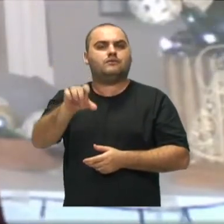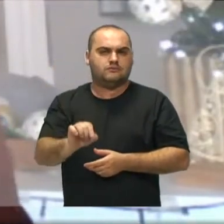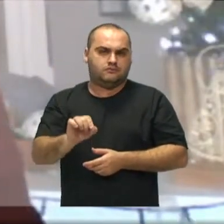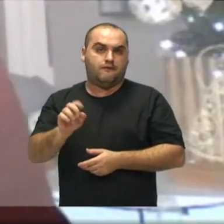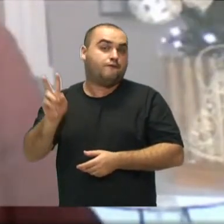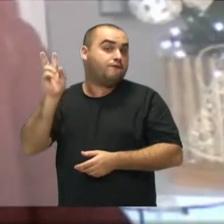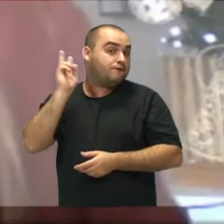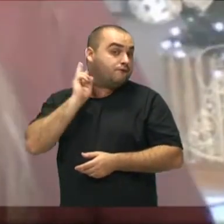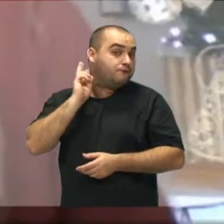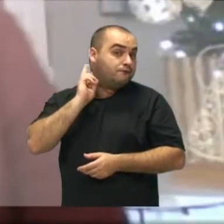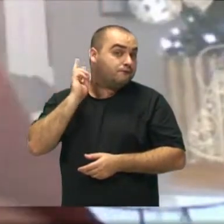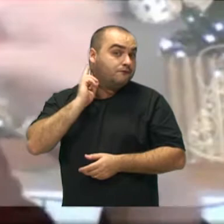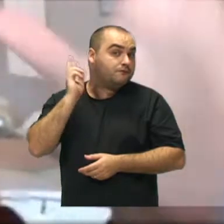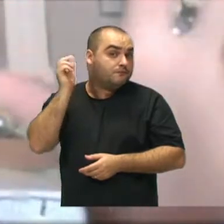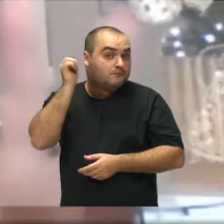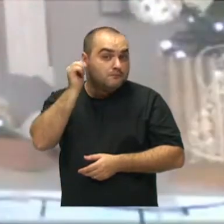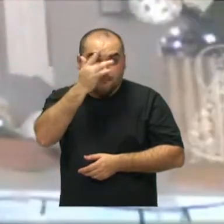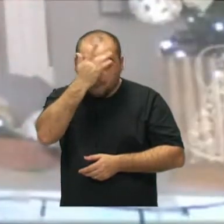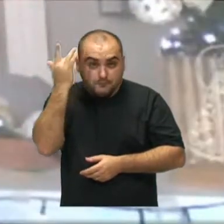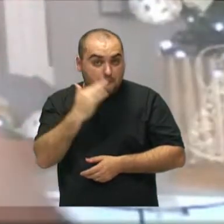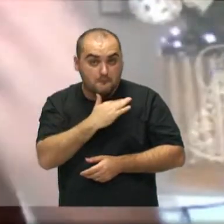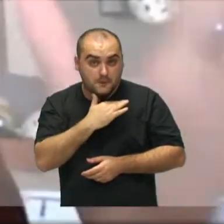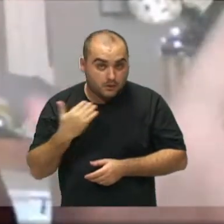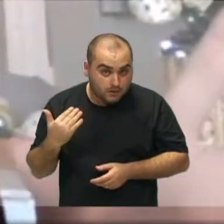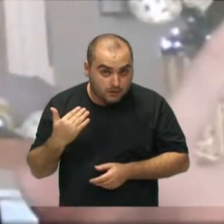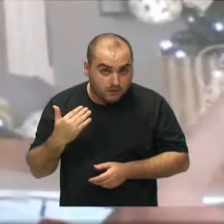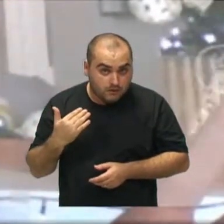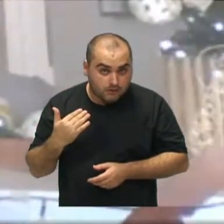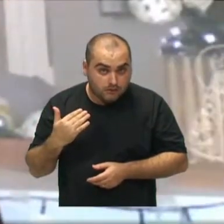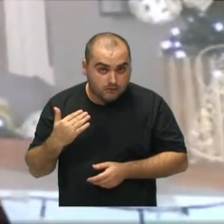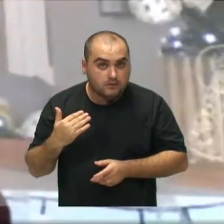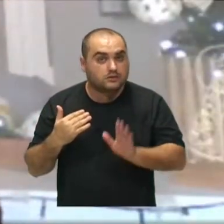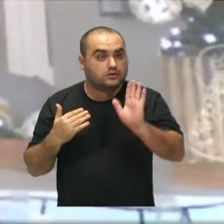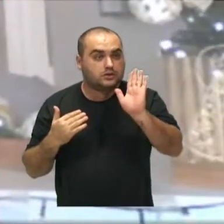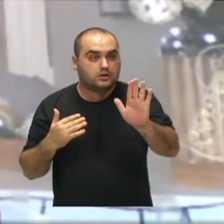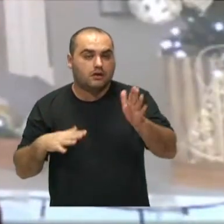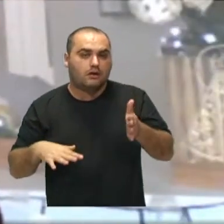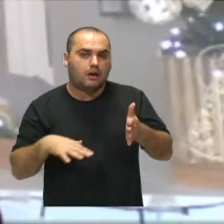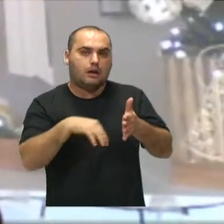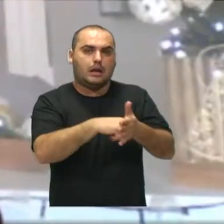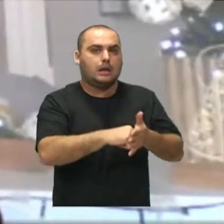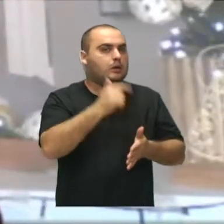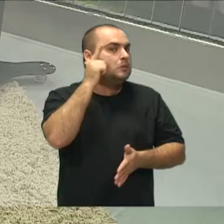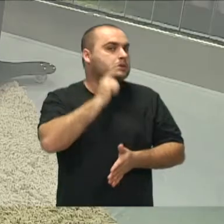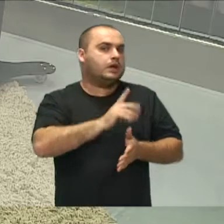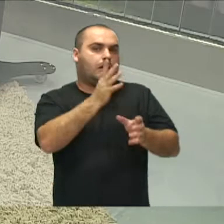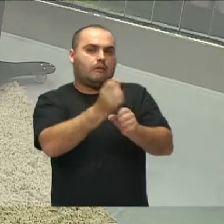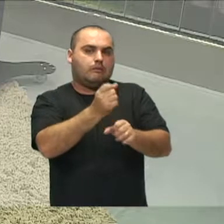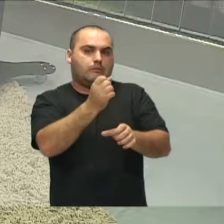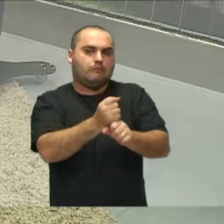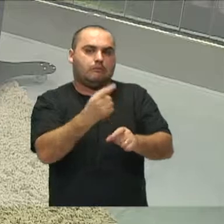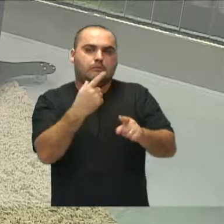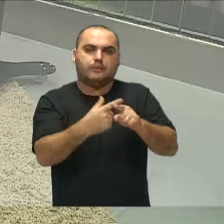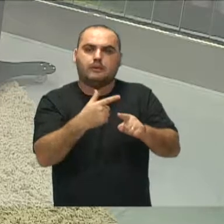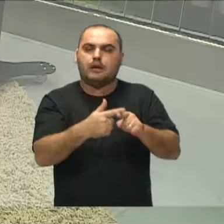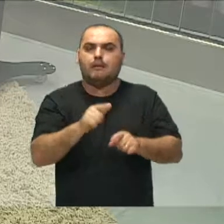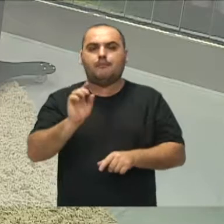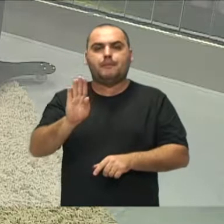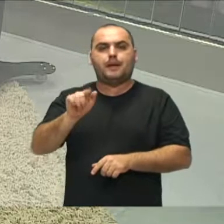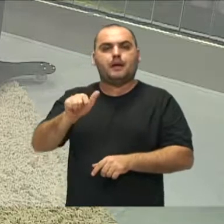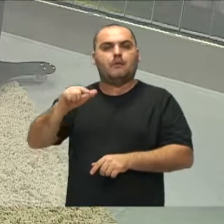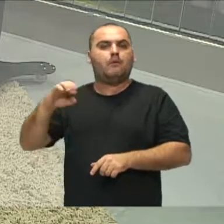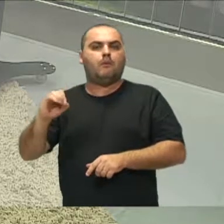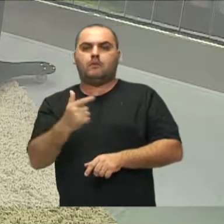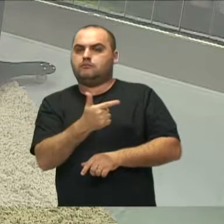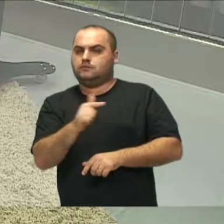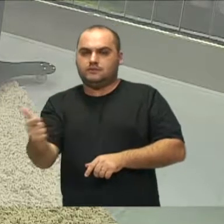falando das vítimas fatais, né? Fora as vítimas de acidentes que a gente não consegue contabilizar, porque não tinha um boletim de ocorrência, alguma coisa, então